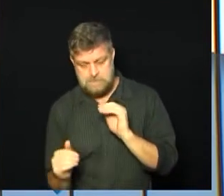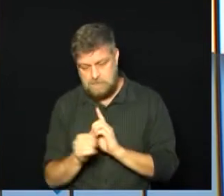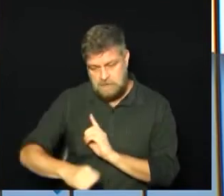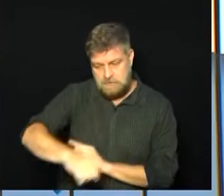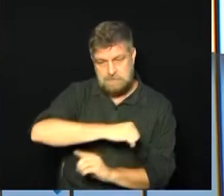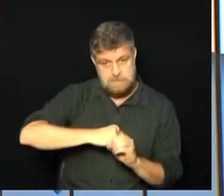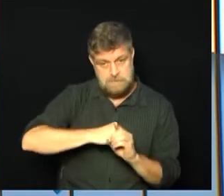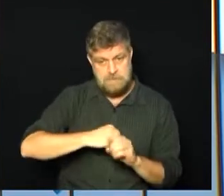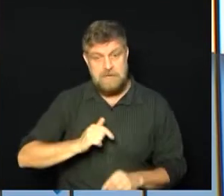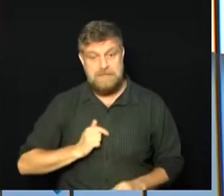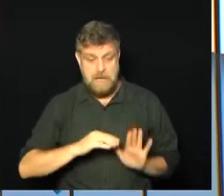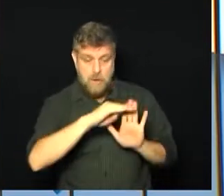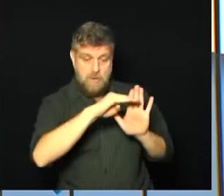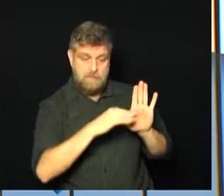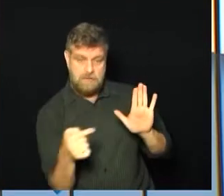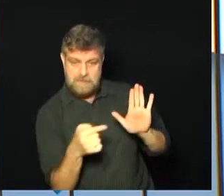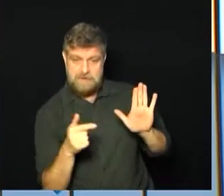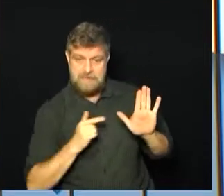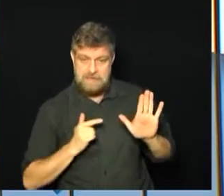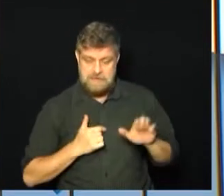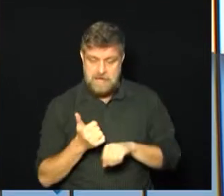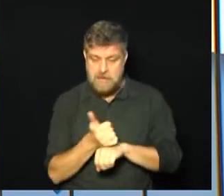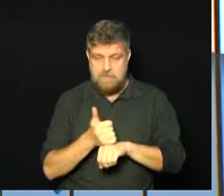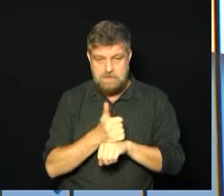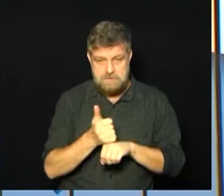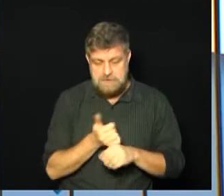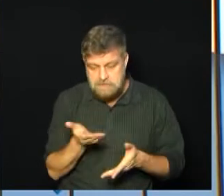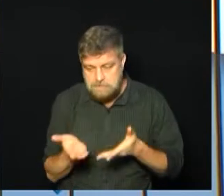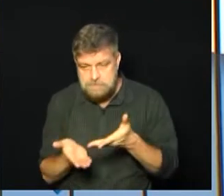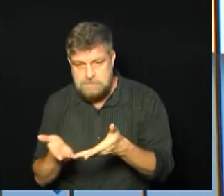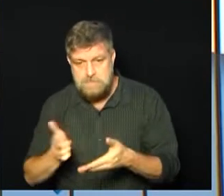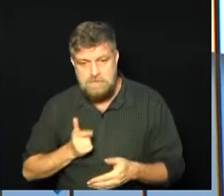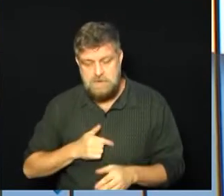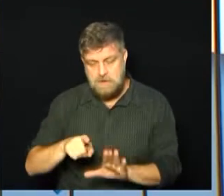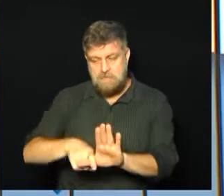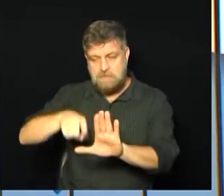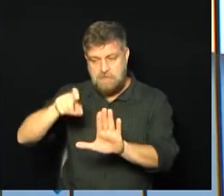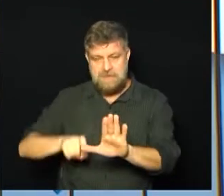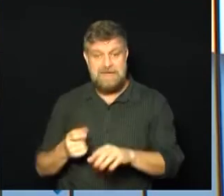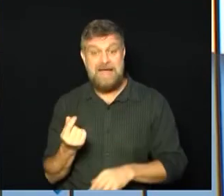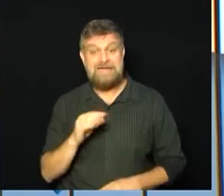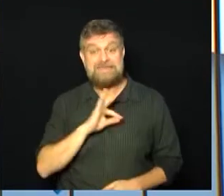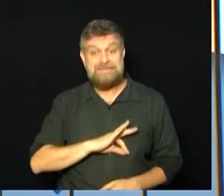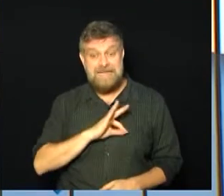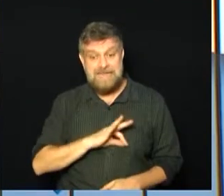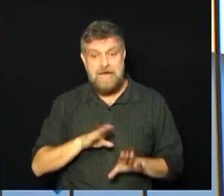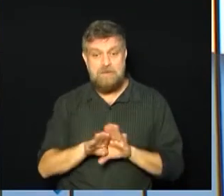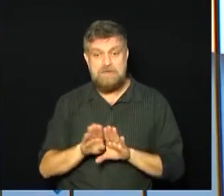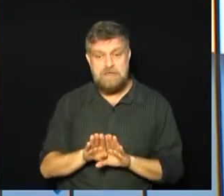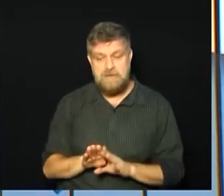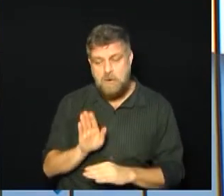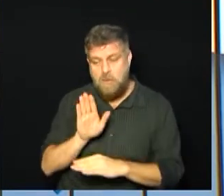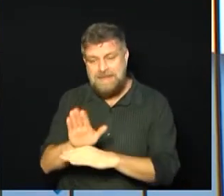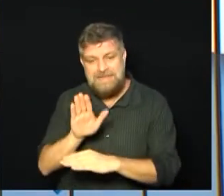social. O programa prevê oferta de serviços que busquem a emancipação financeira e o melhor atendimento a